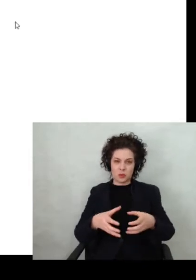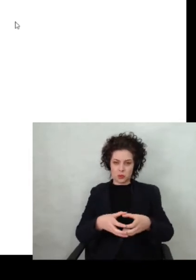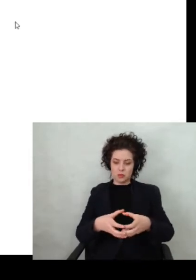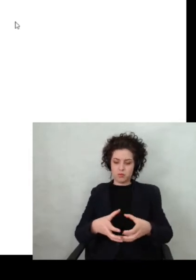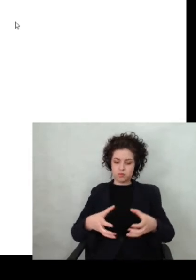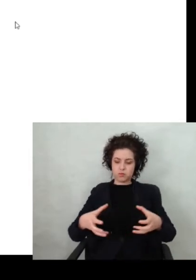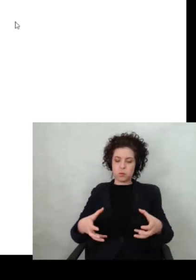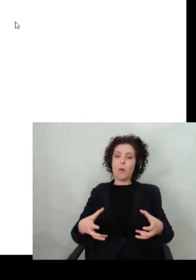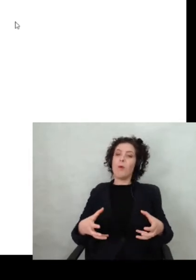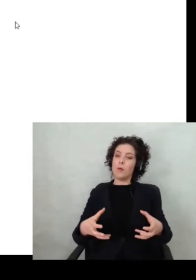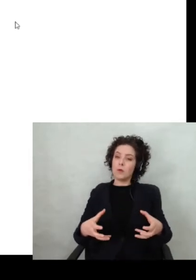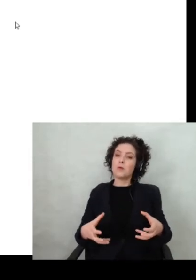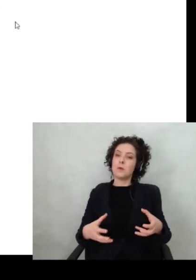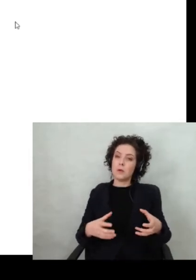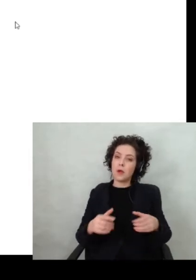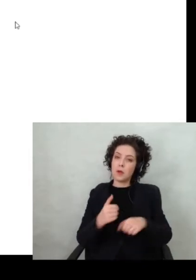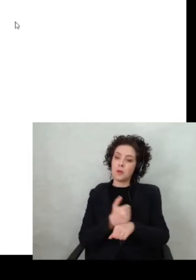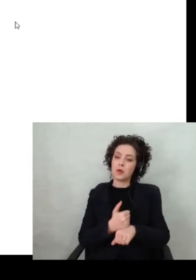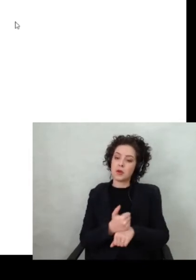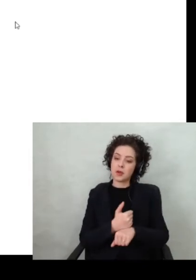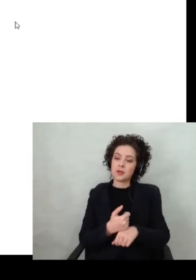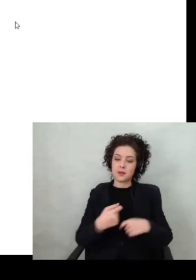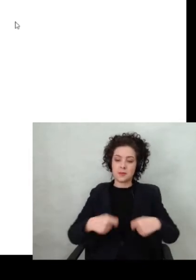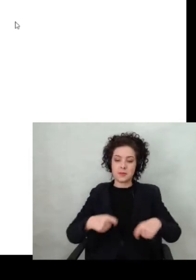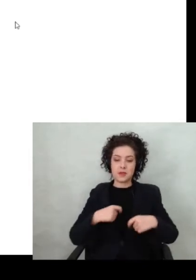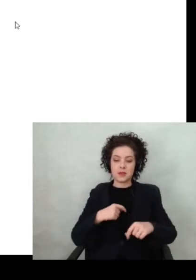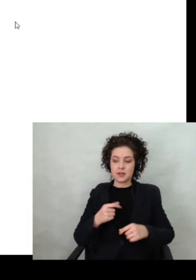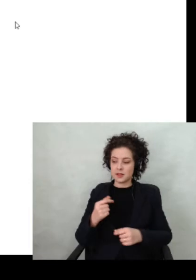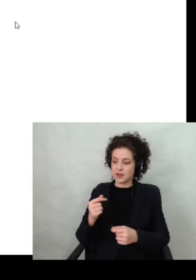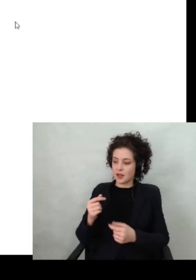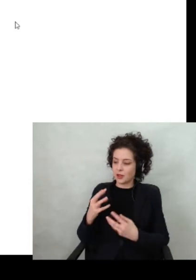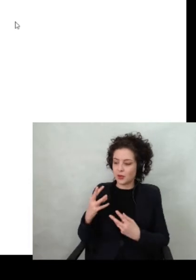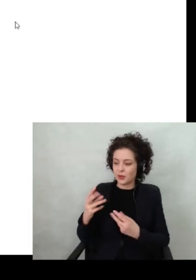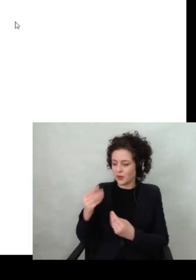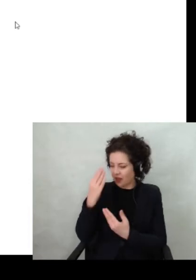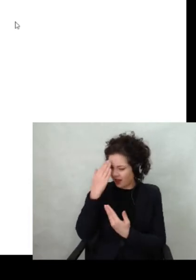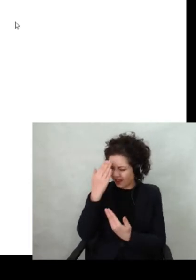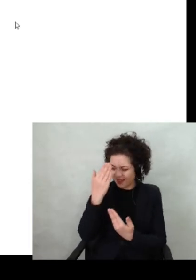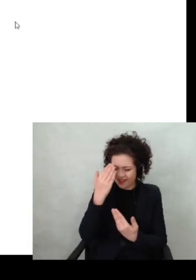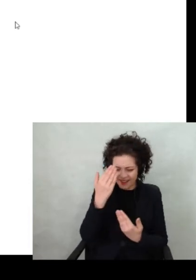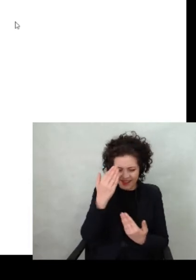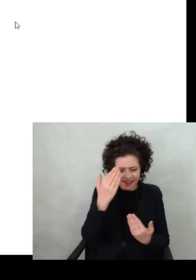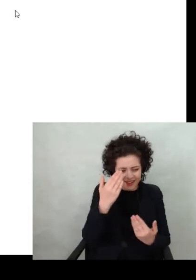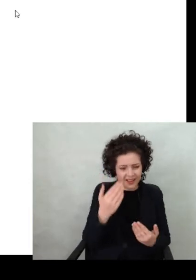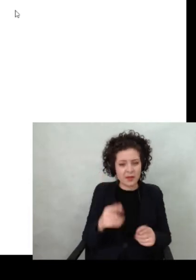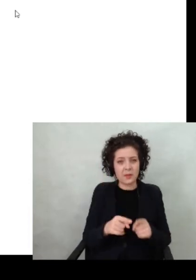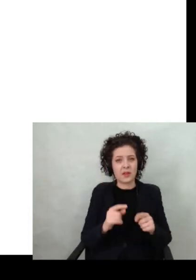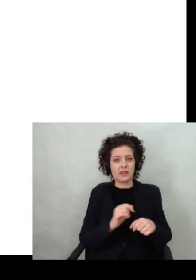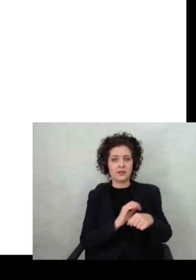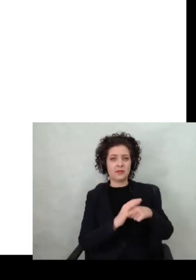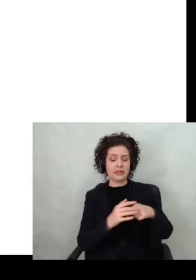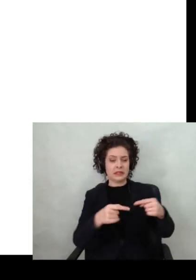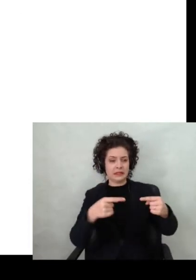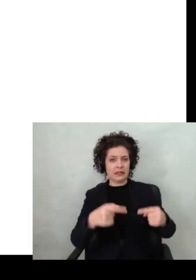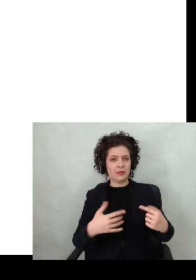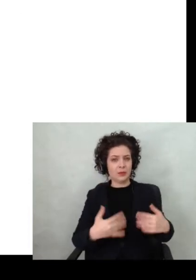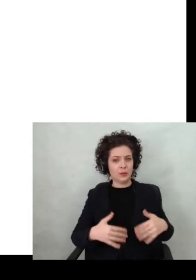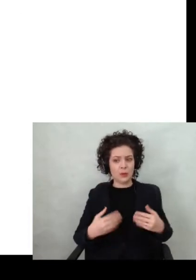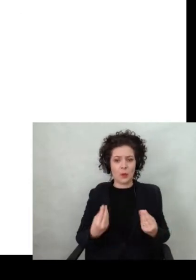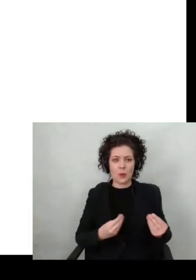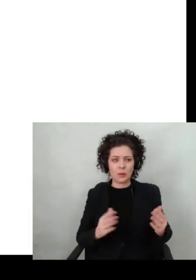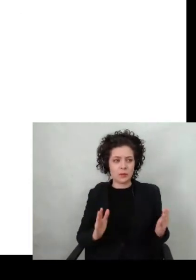e a gente precisa dar crédito a todos, mas o fato é que essa pandemia é um grande desafio e nós estamos